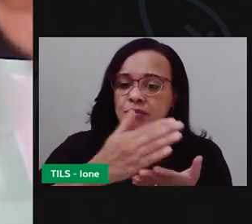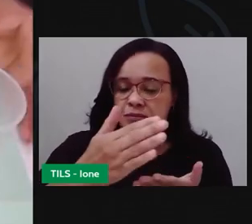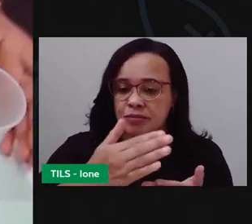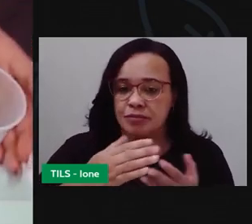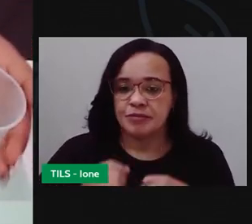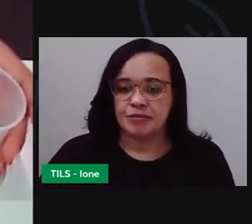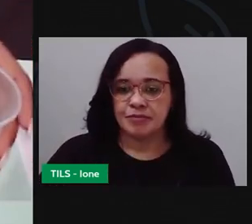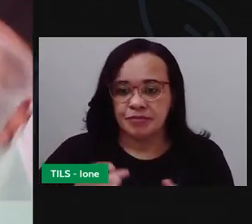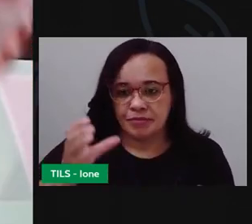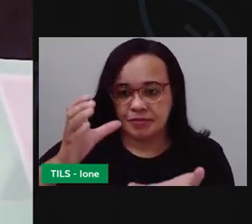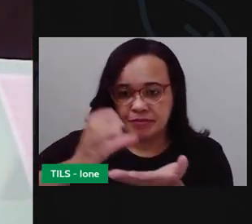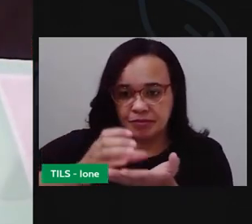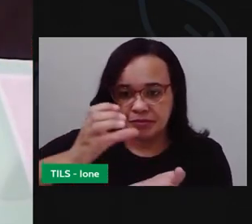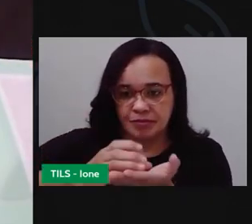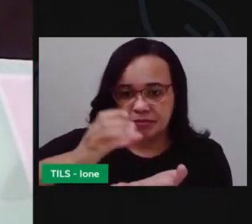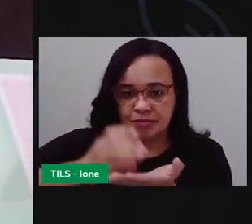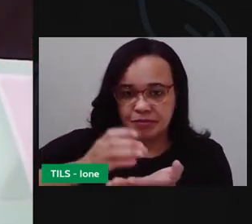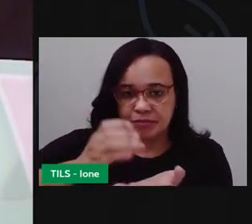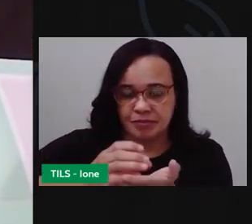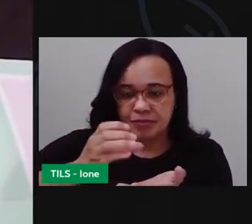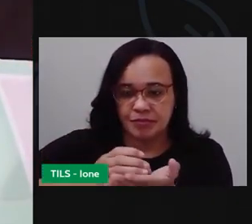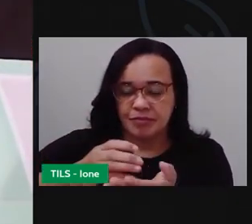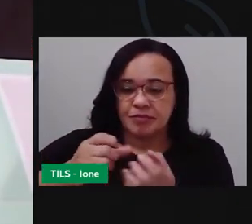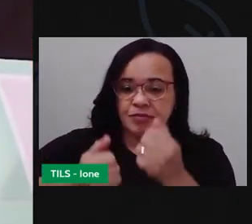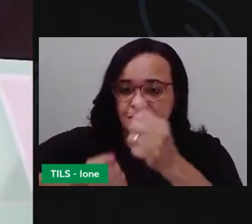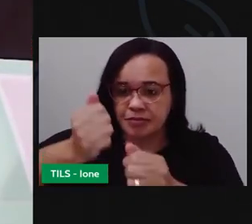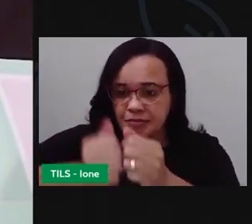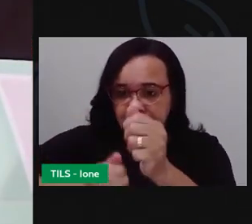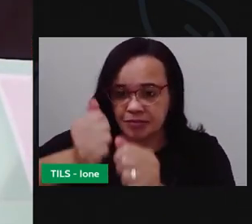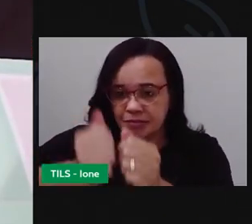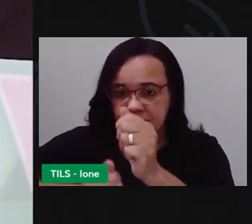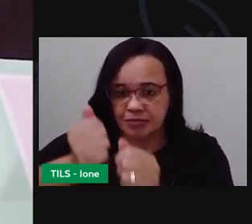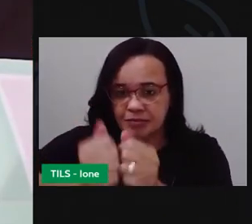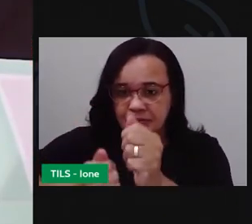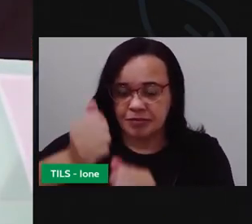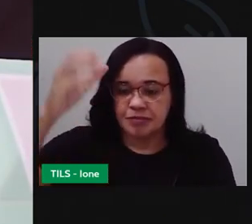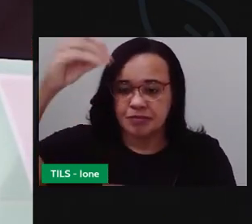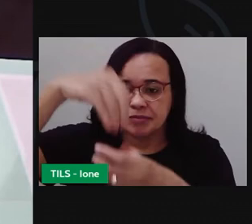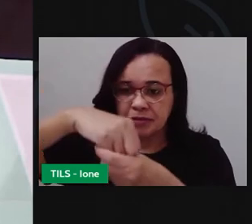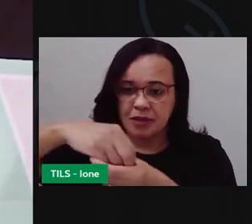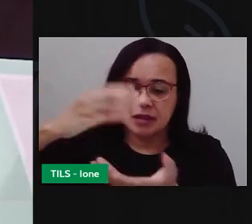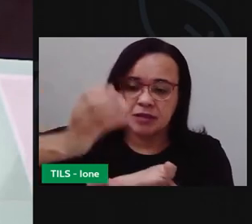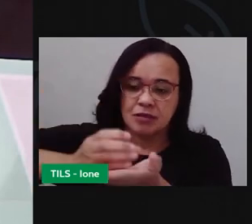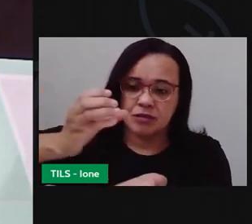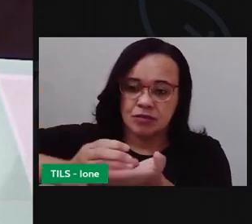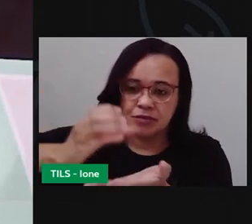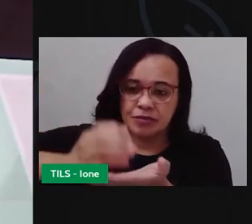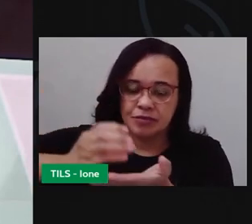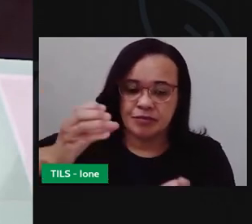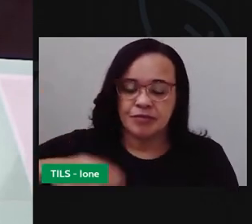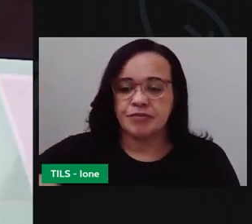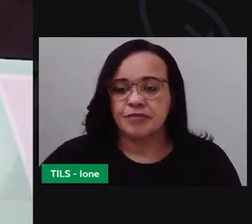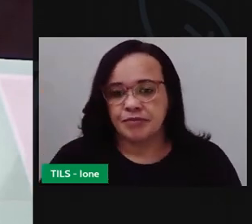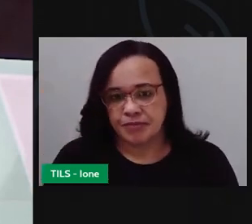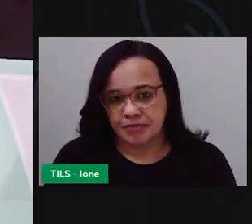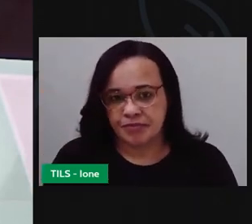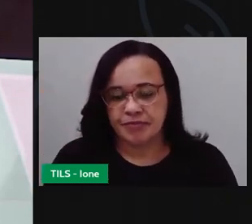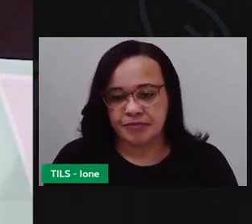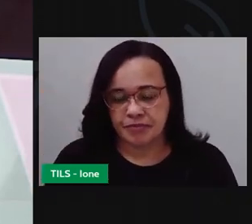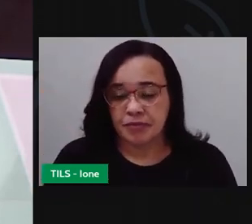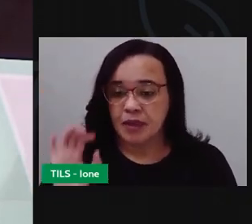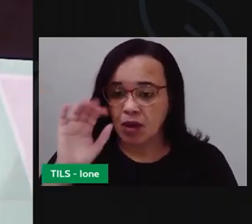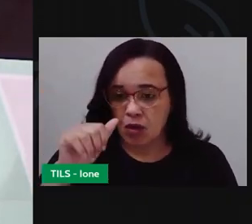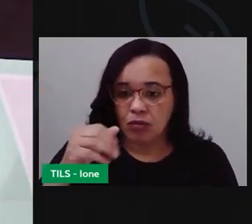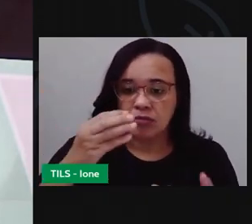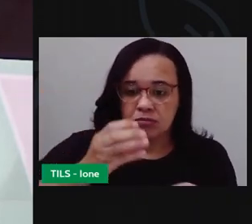é colocar alguns grãos de arroz aqui em um dos copos. Não precisa ser muito, tá,